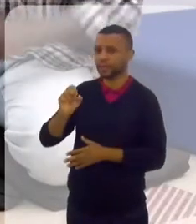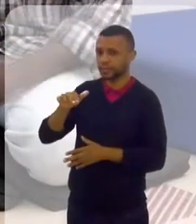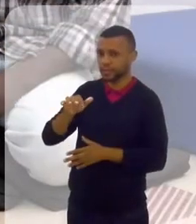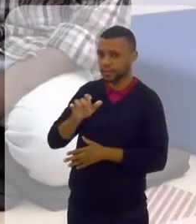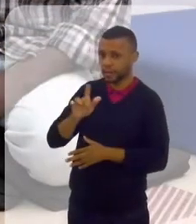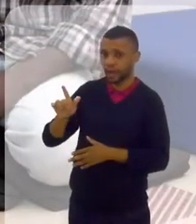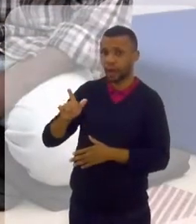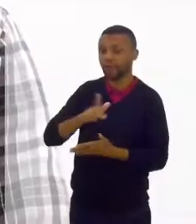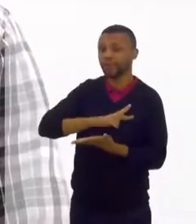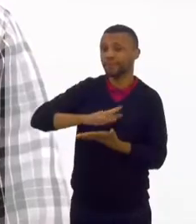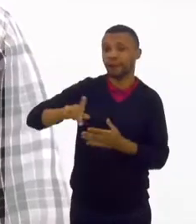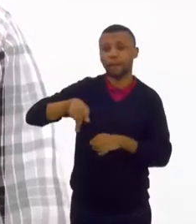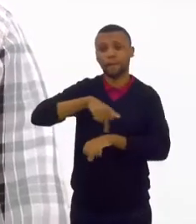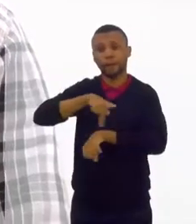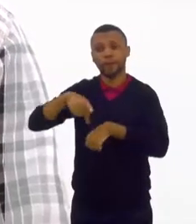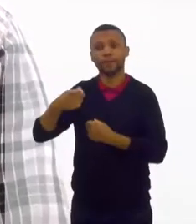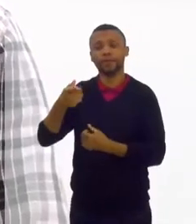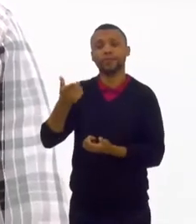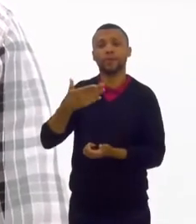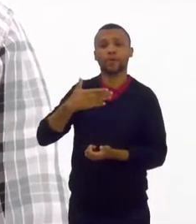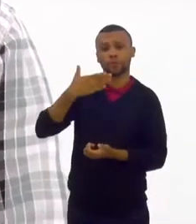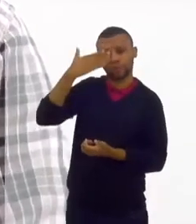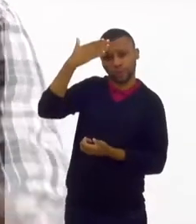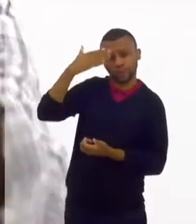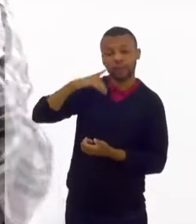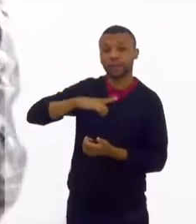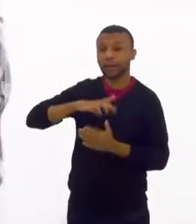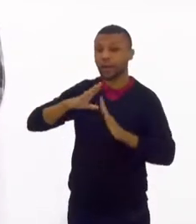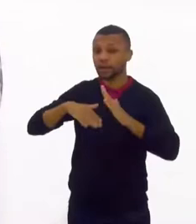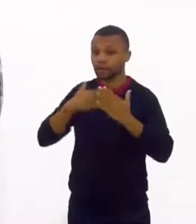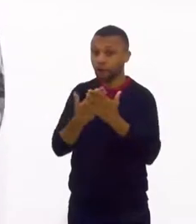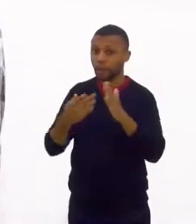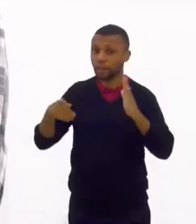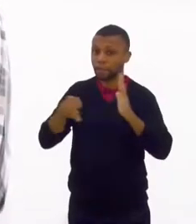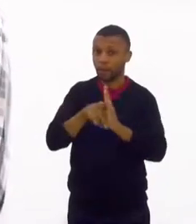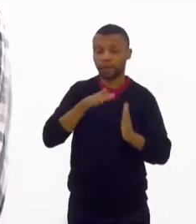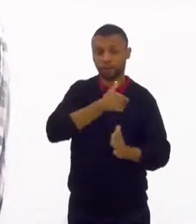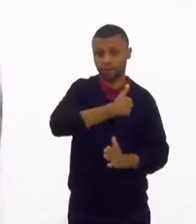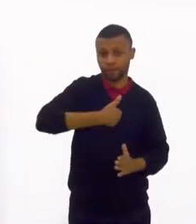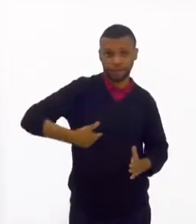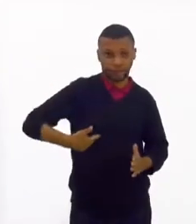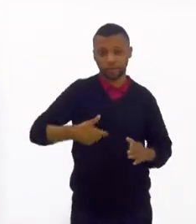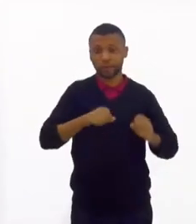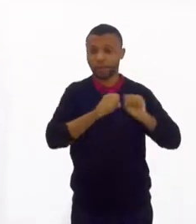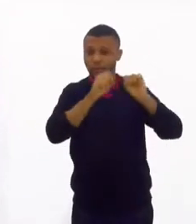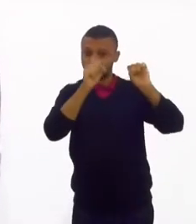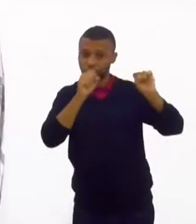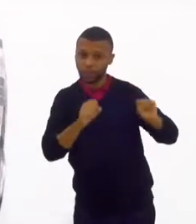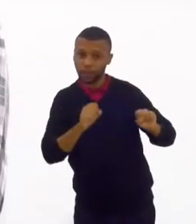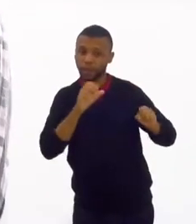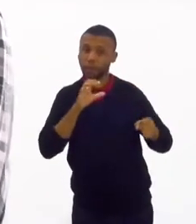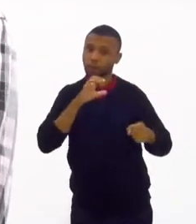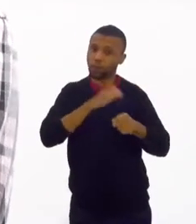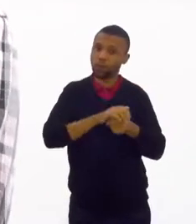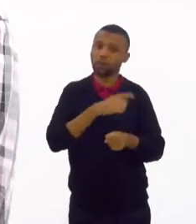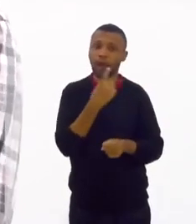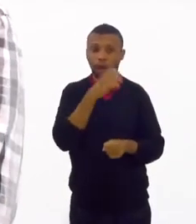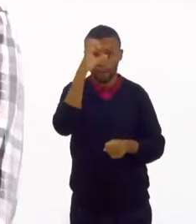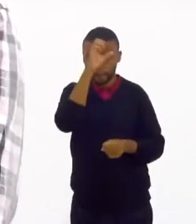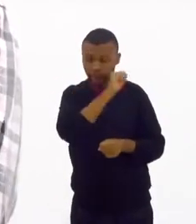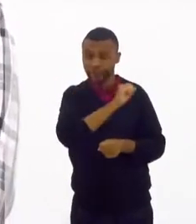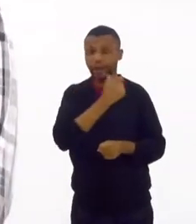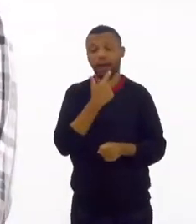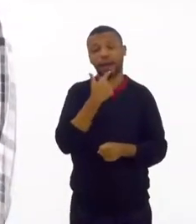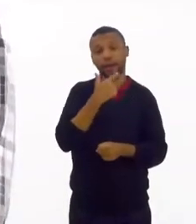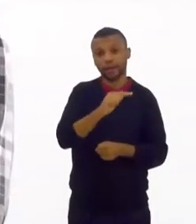Senegal, vários países muçulmanos, você encontra esse tipo de escola. Tem a escola do governo, que continua o sistema colonial, onde a gente aprende a língua